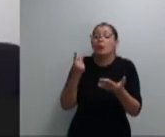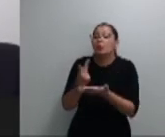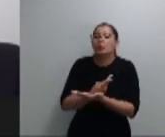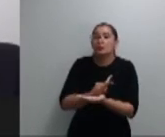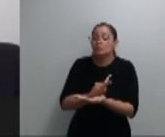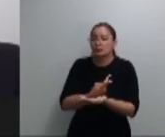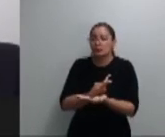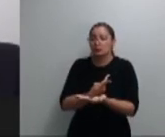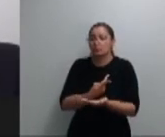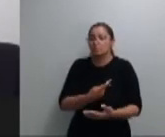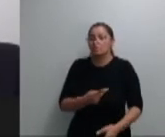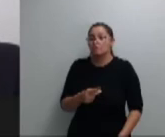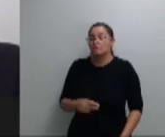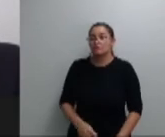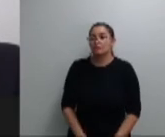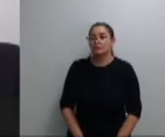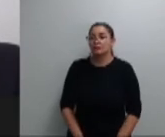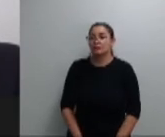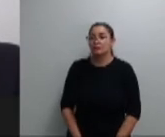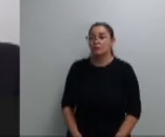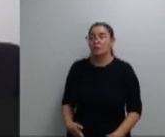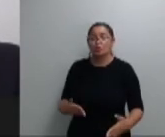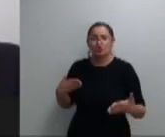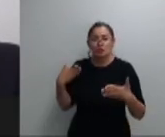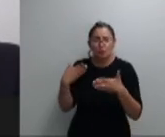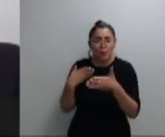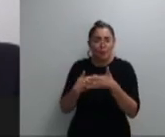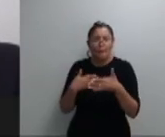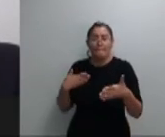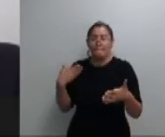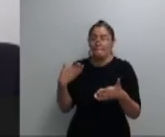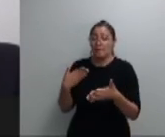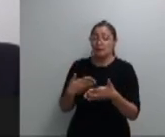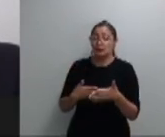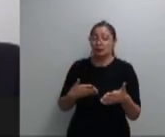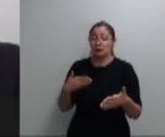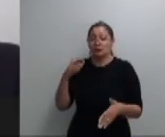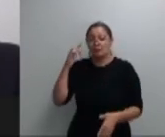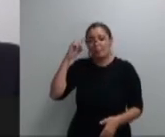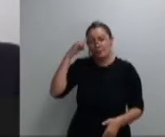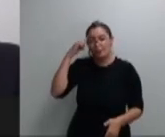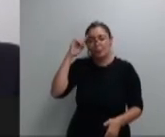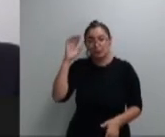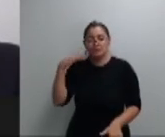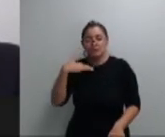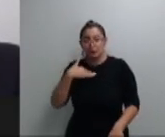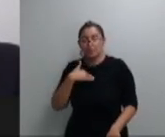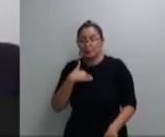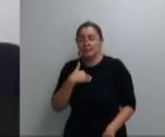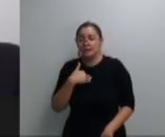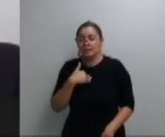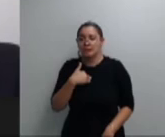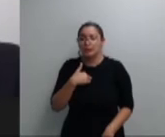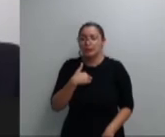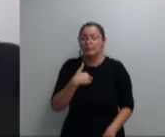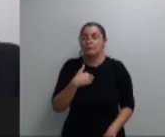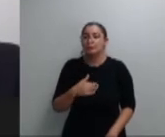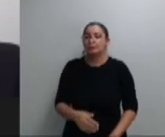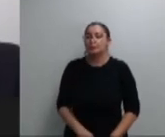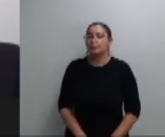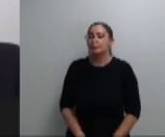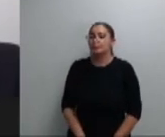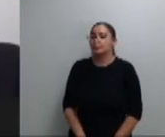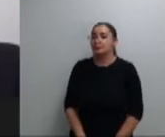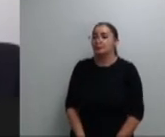nos impede pelo menos assim penso na linha do que coloca o doutor relator desse